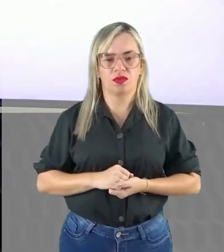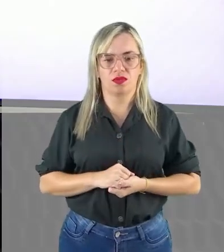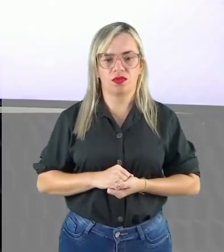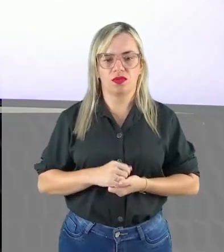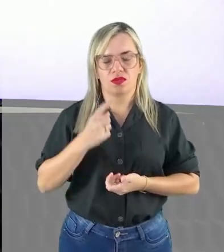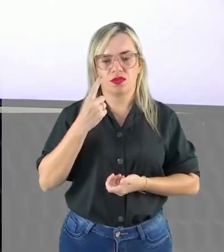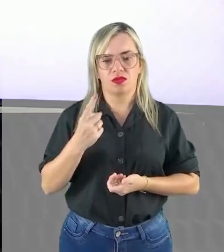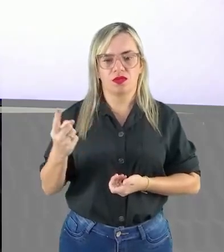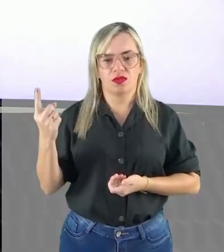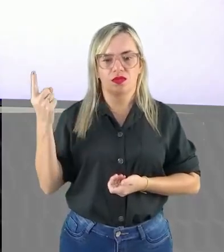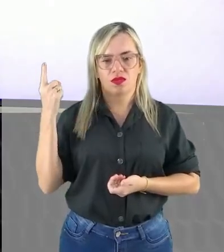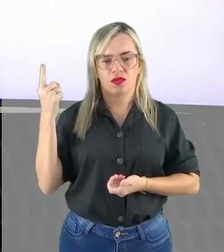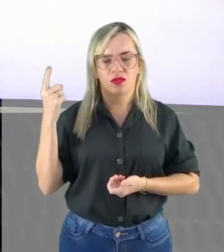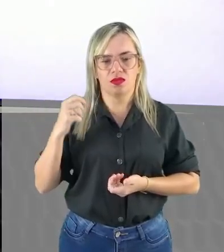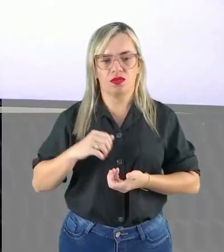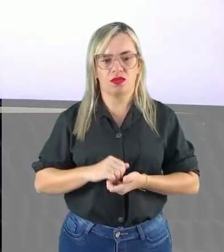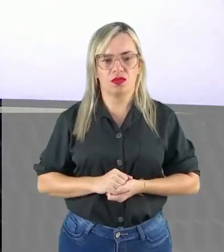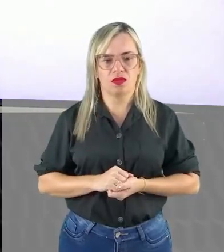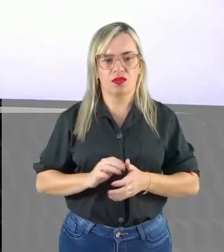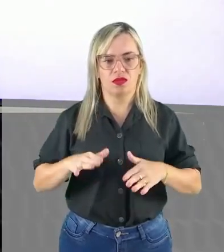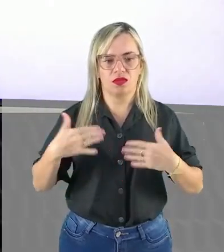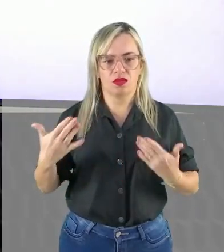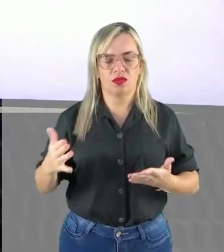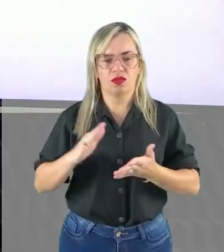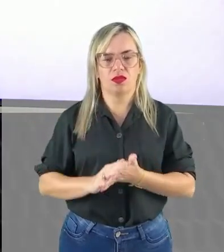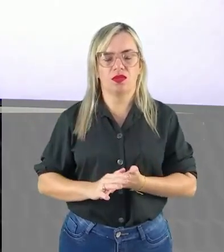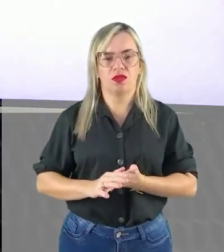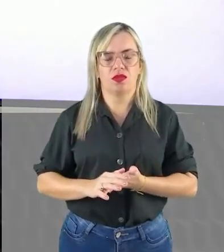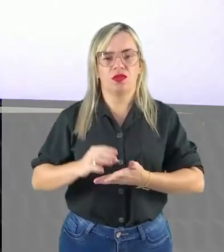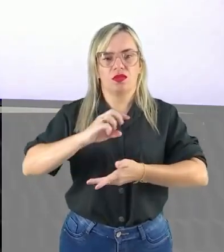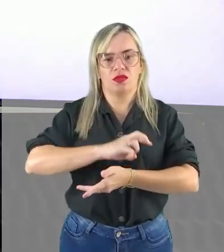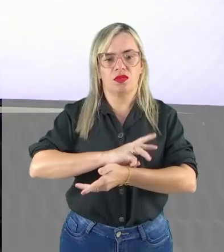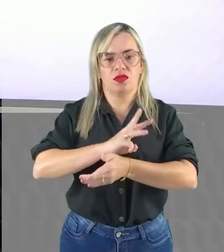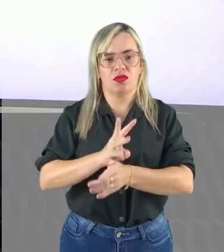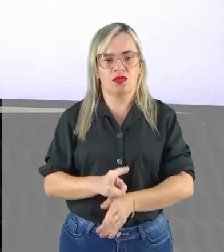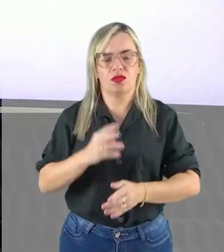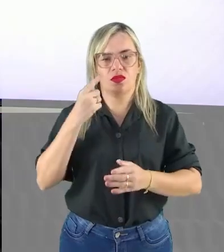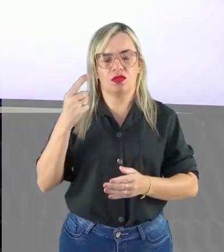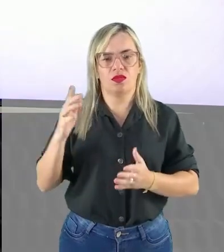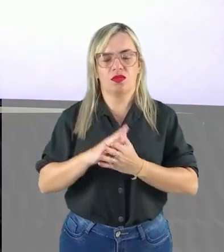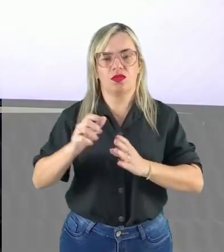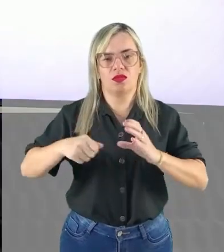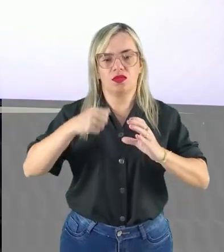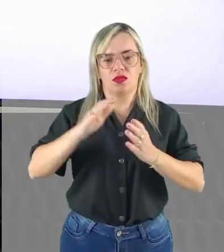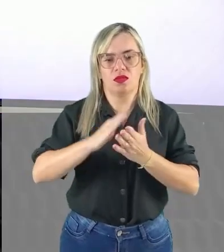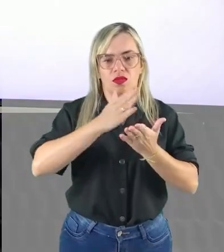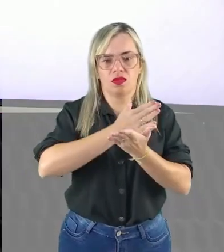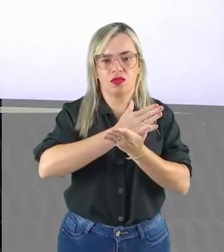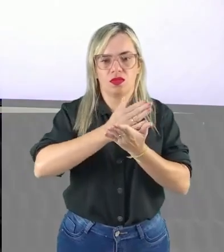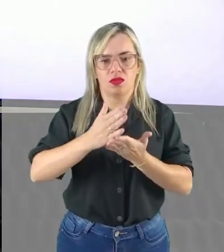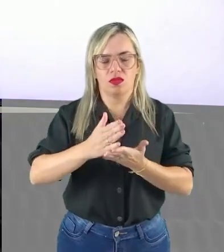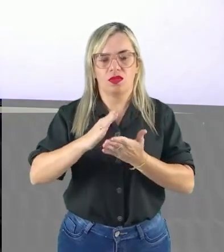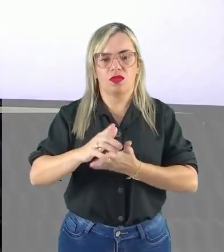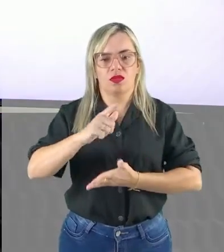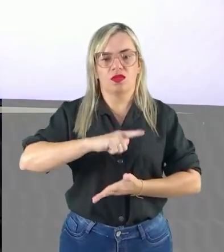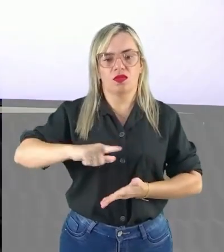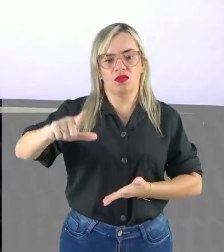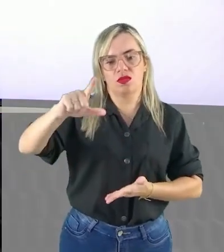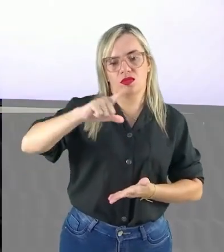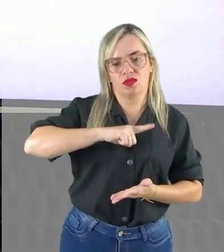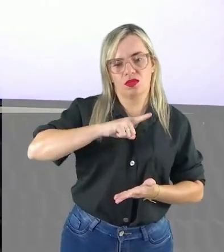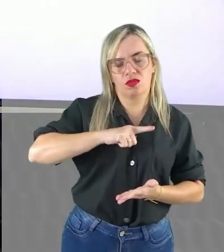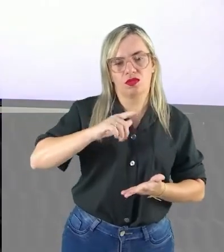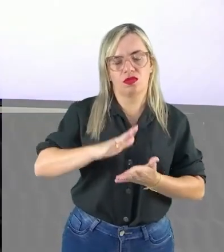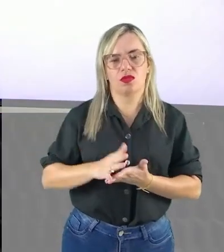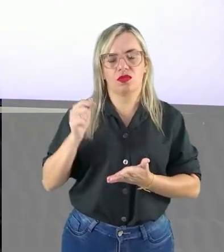tem a parte da UEMA, como eu acabei de falar ainda há pouco no início desse vídeo, não é isso? Ele aborda a interpretação textual, onde tem a questão que